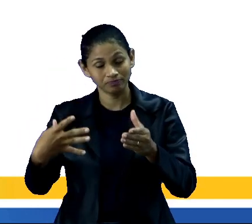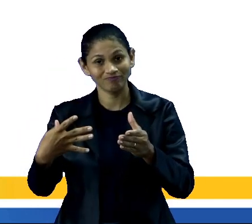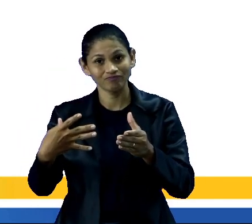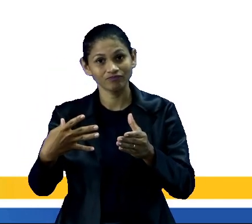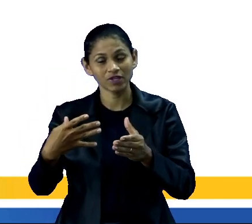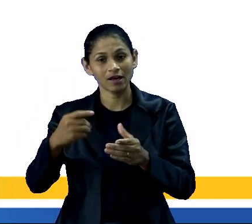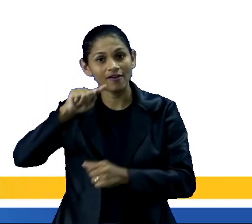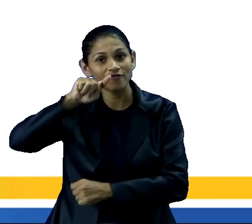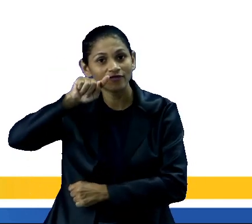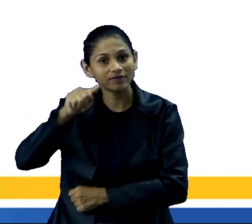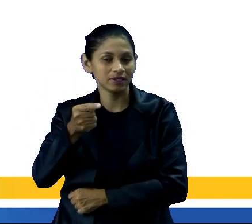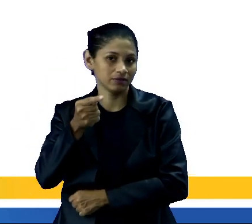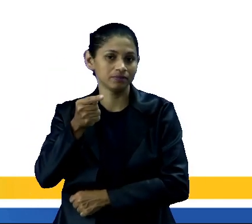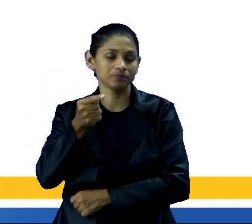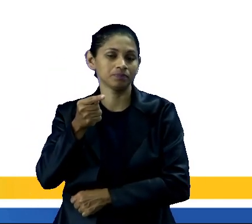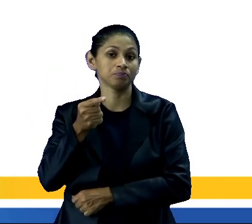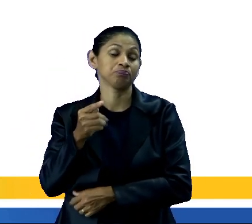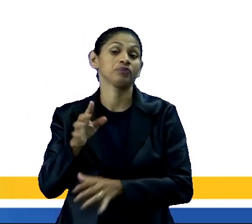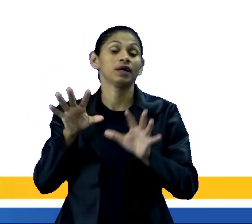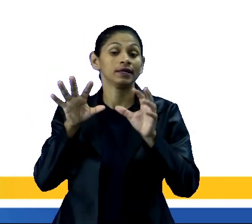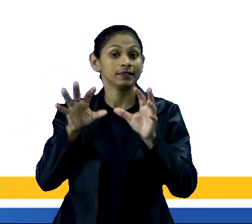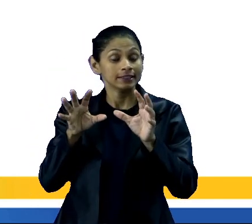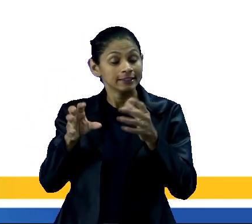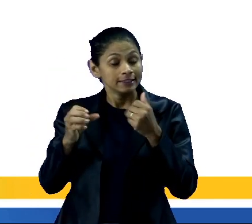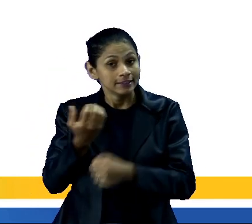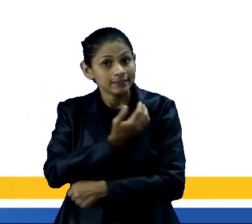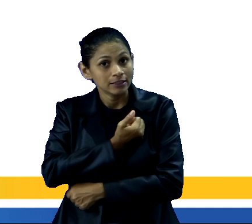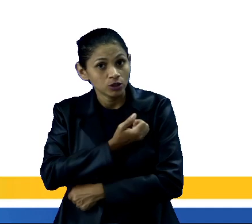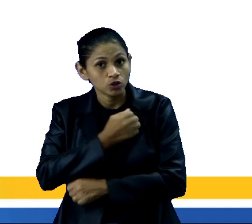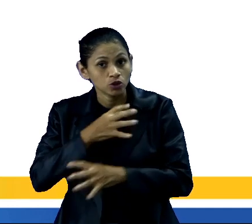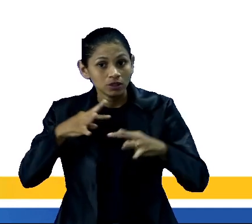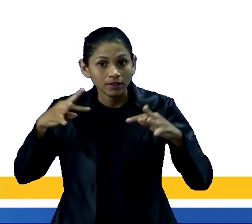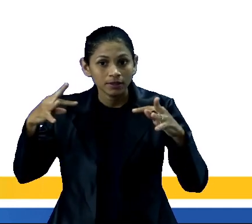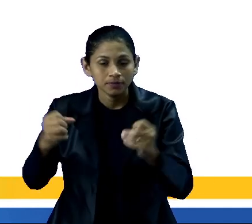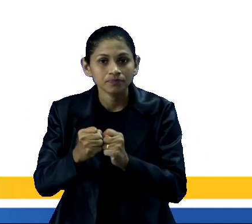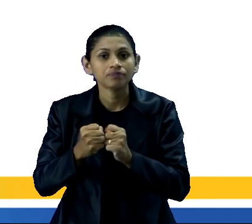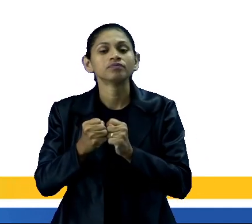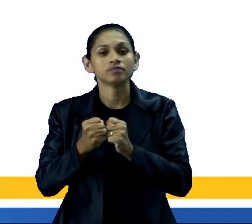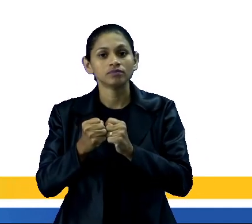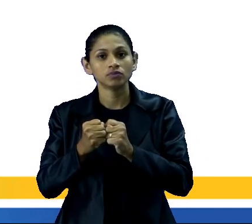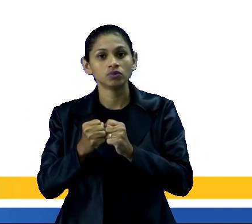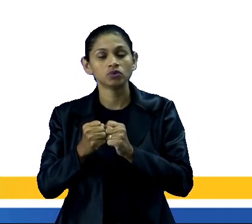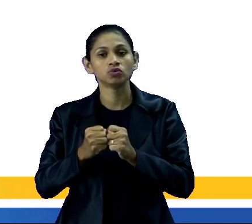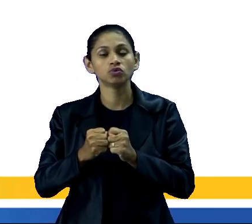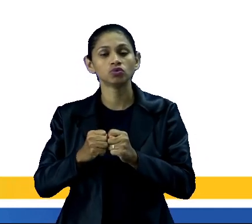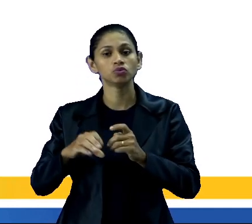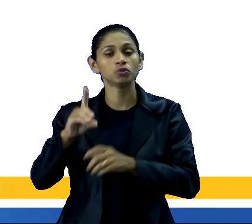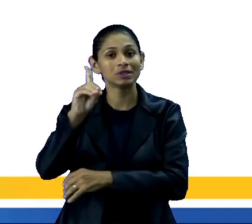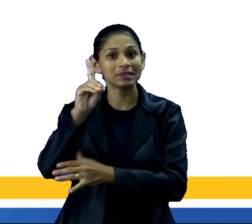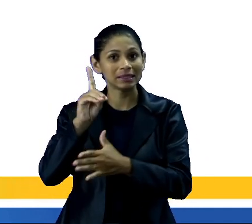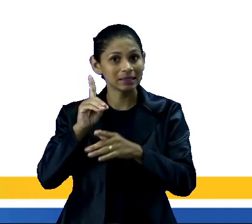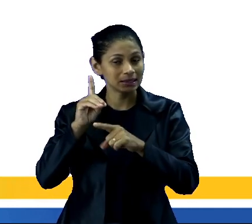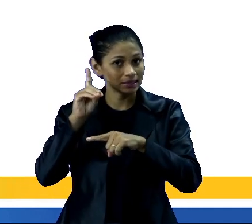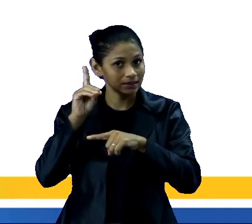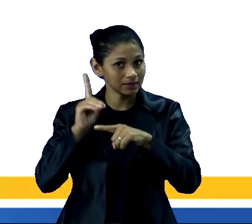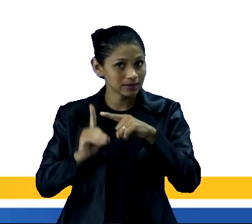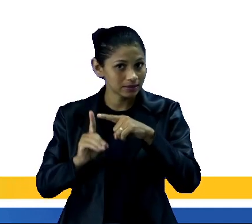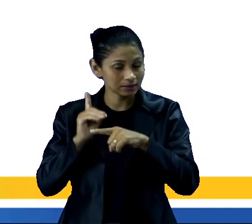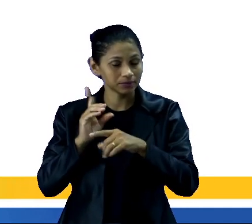vírgula. Assim como os números inteiros, os decimais também utilizam o sistema de